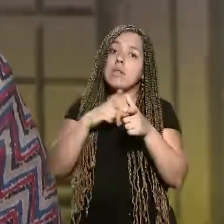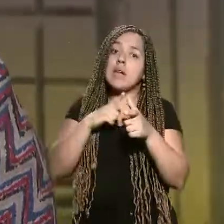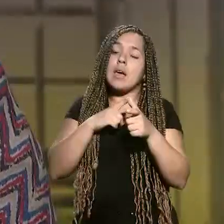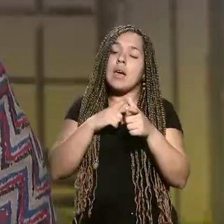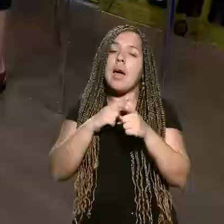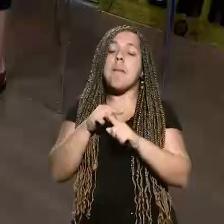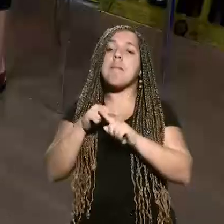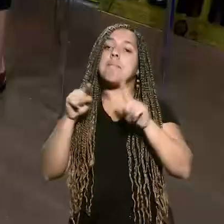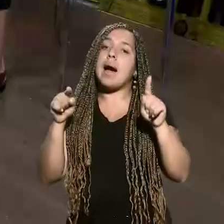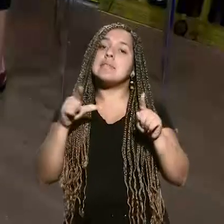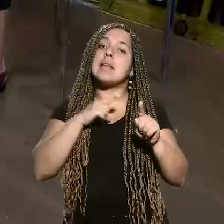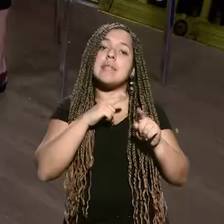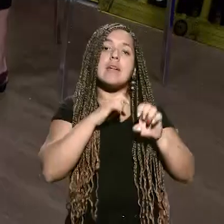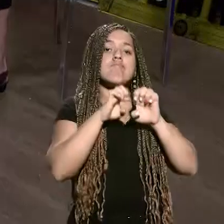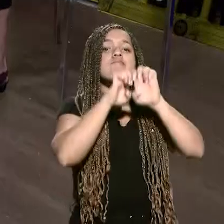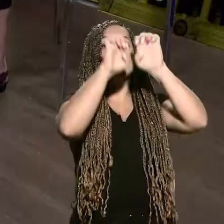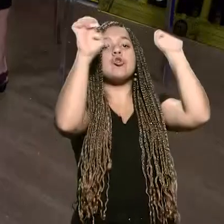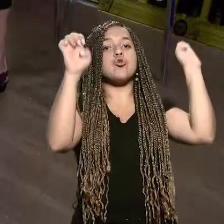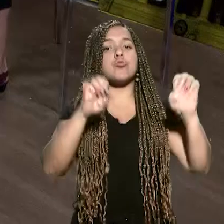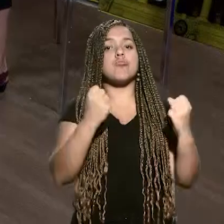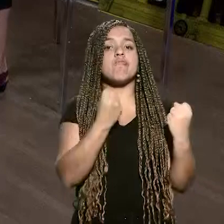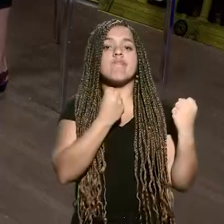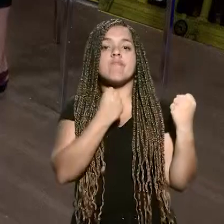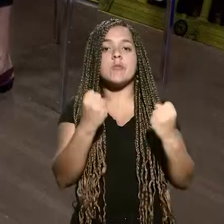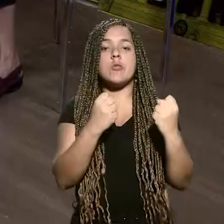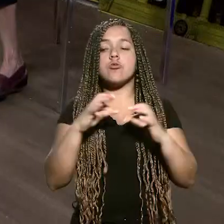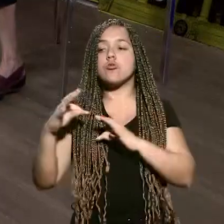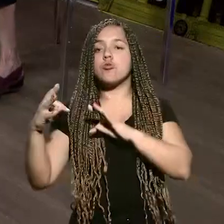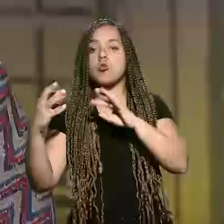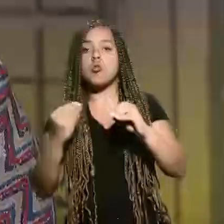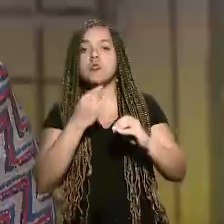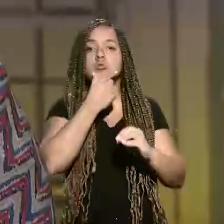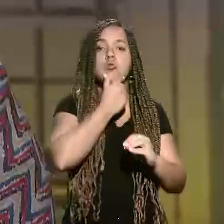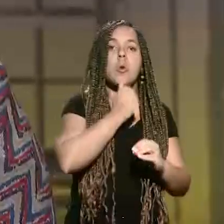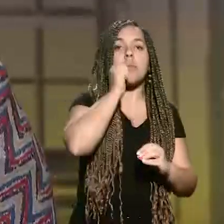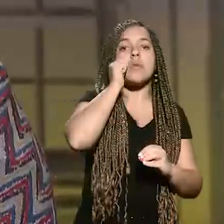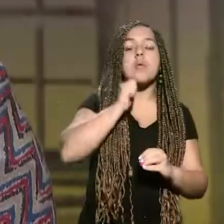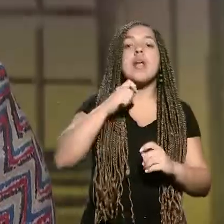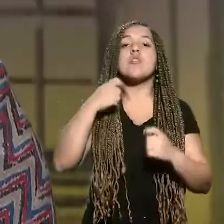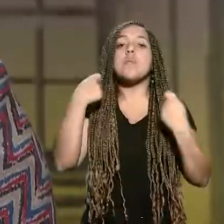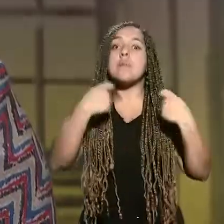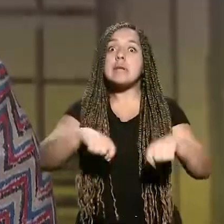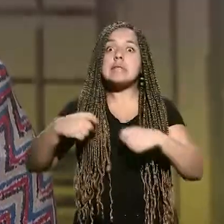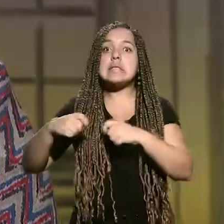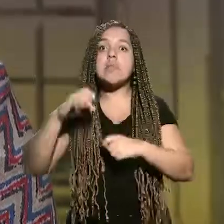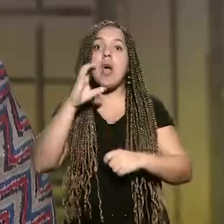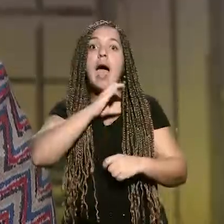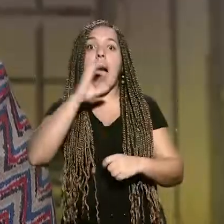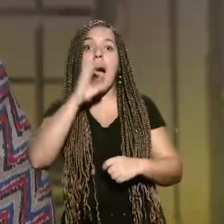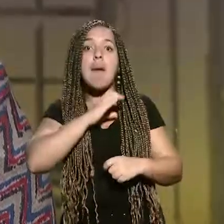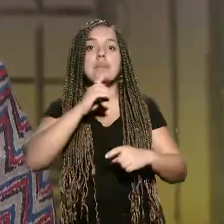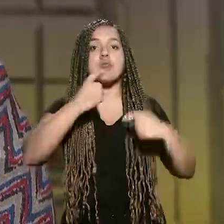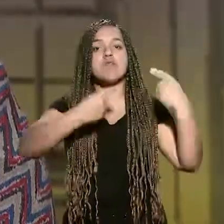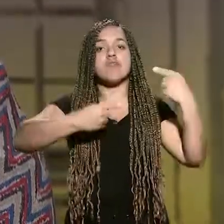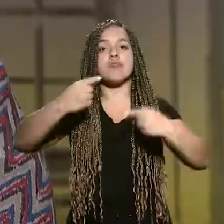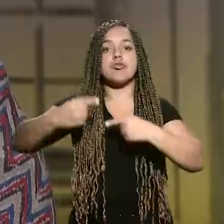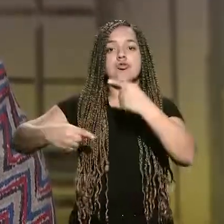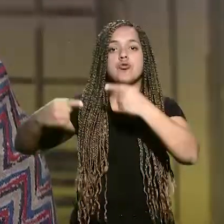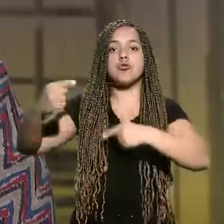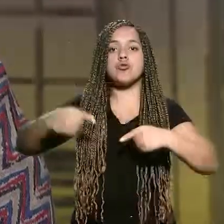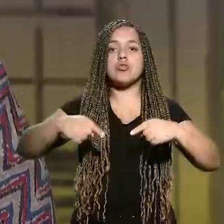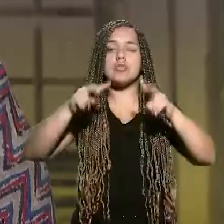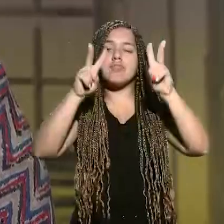gente aqui atua. Mas é uma questão que ela é estrutural e que todas e todos nós precisamos, com